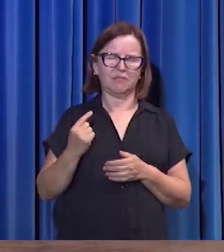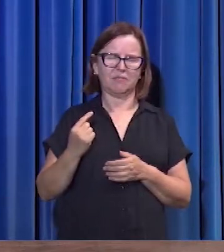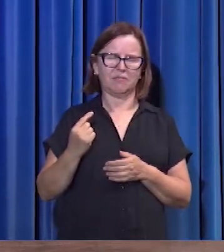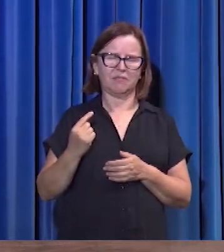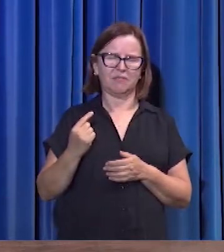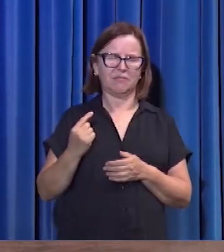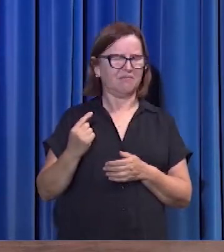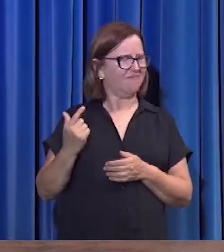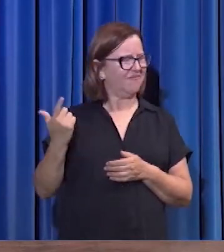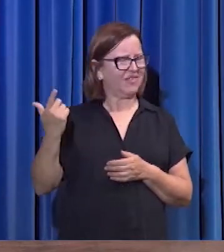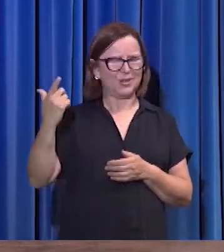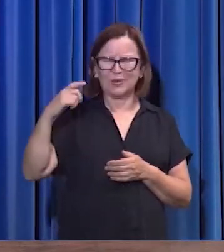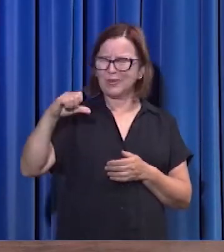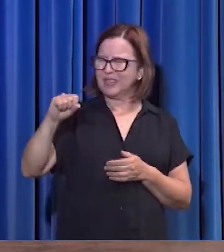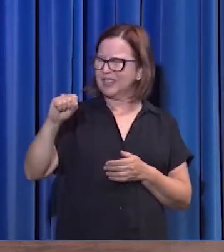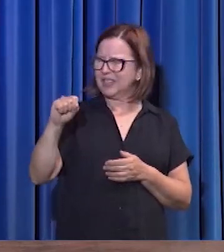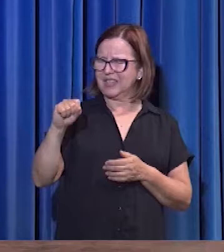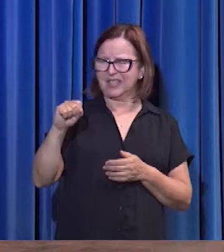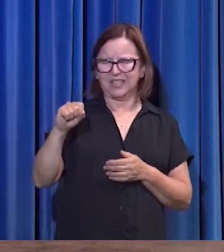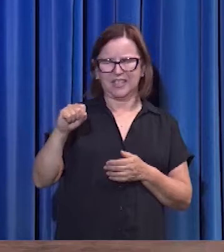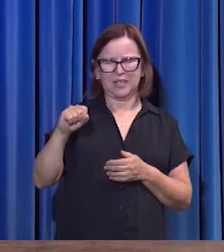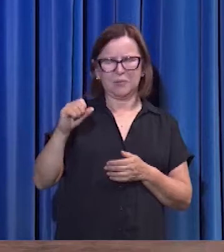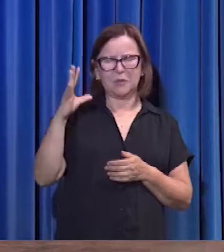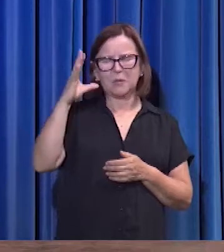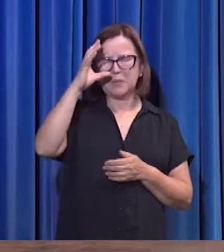enxergar a letra além da letra,